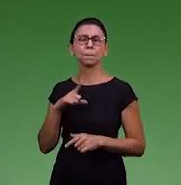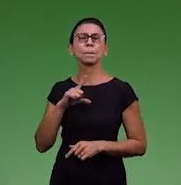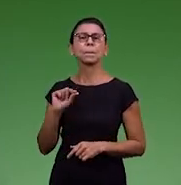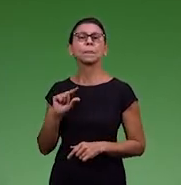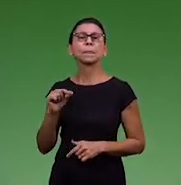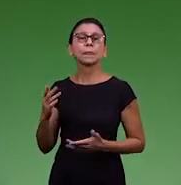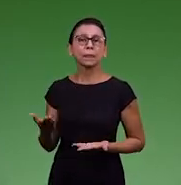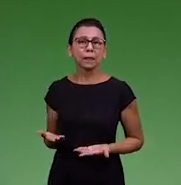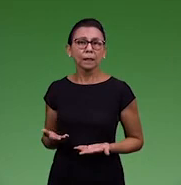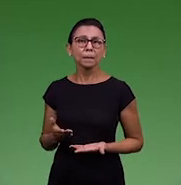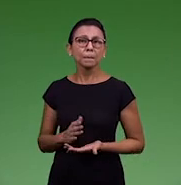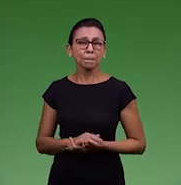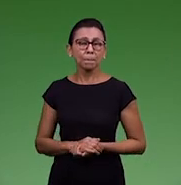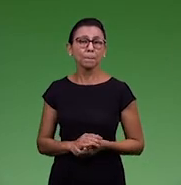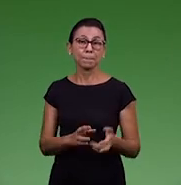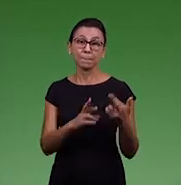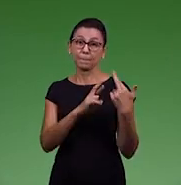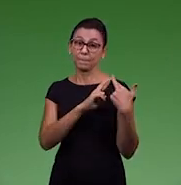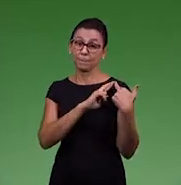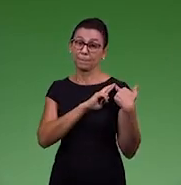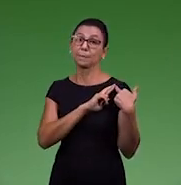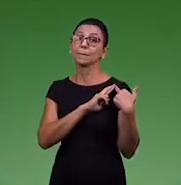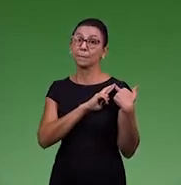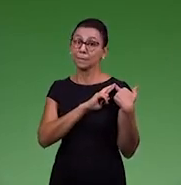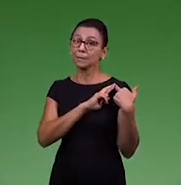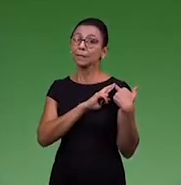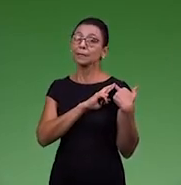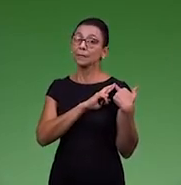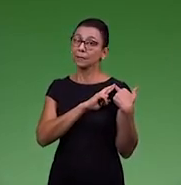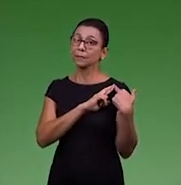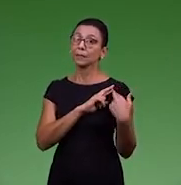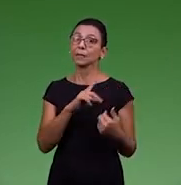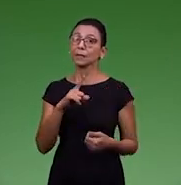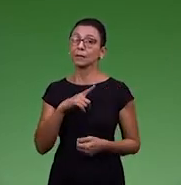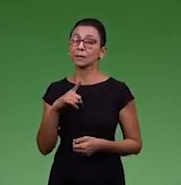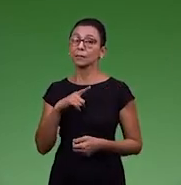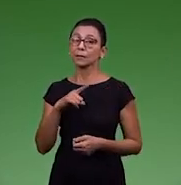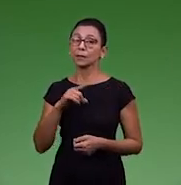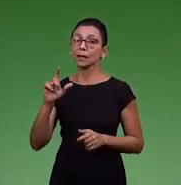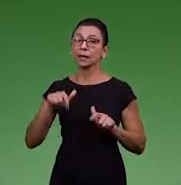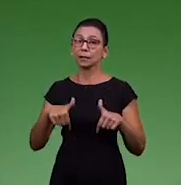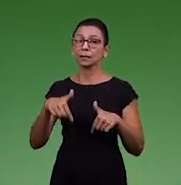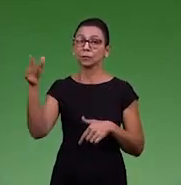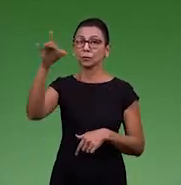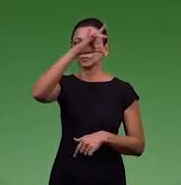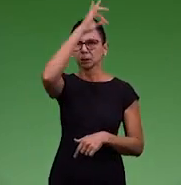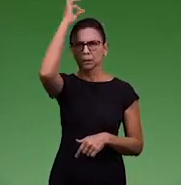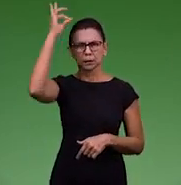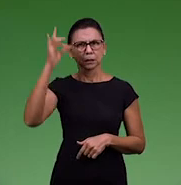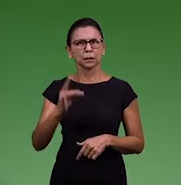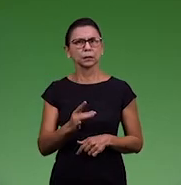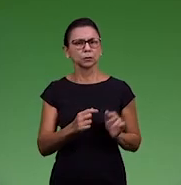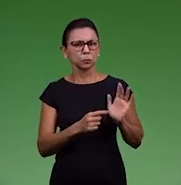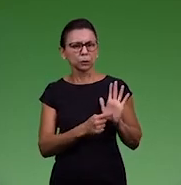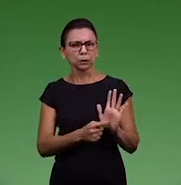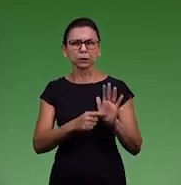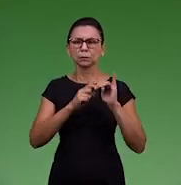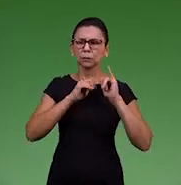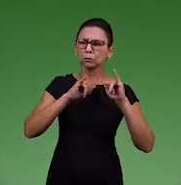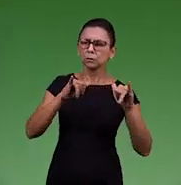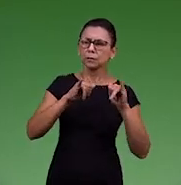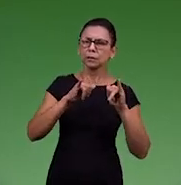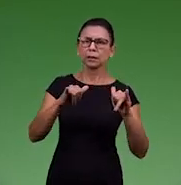ela tem? Uma responsabilidade muito grande, porque nós temos o quê? A direção do Espírito Santo. Nós temos a responsabilidade de